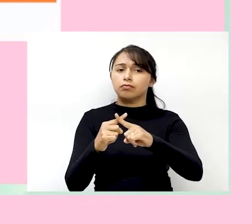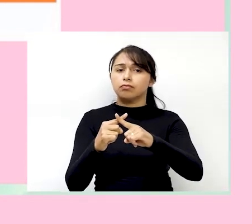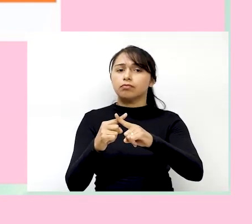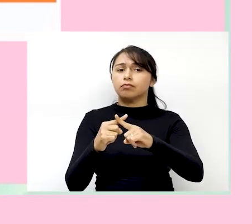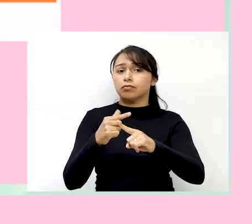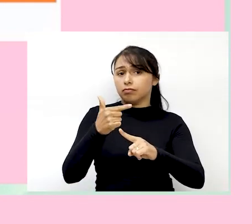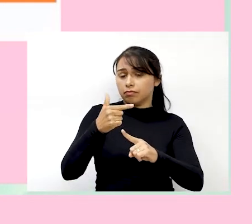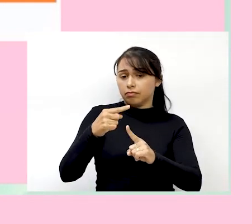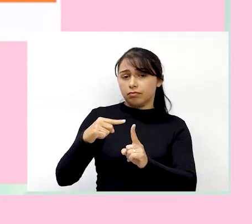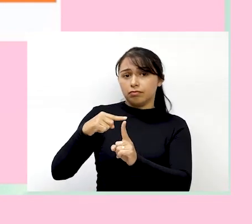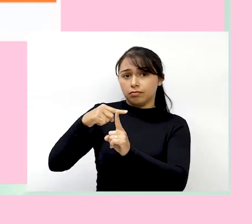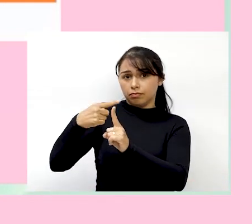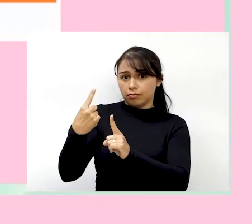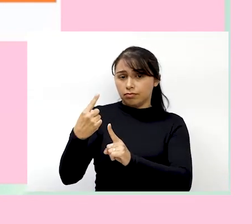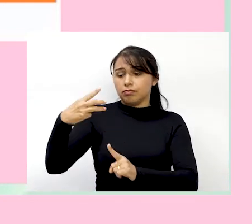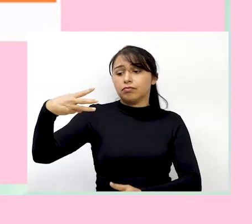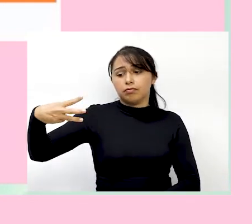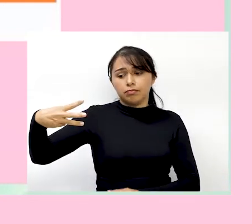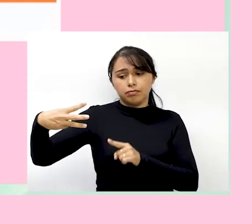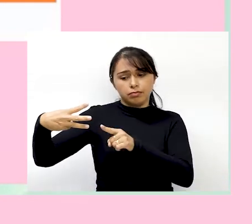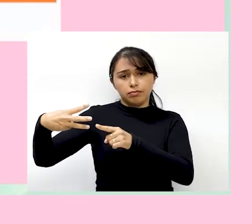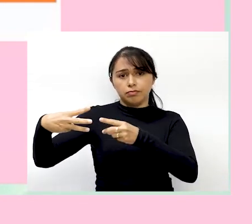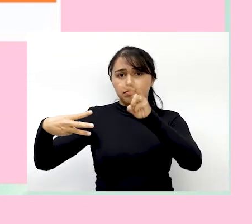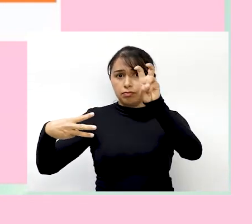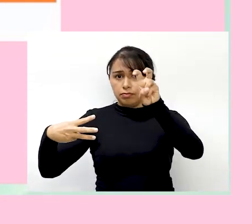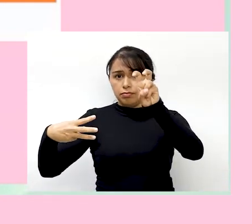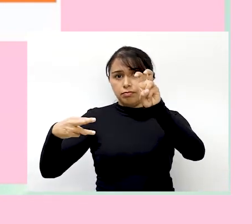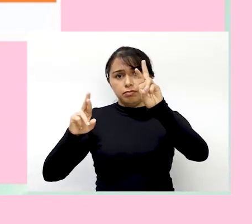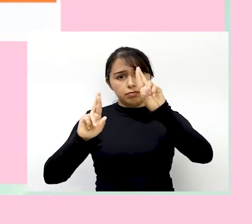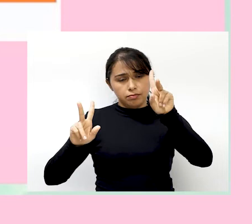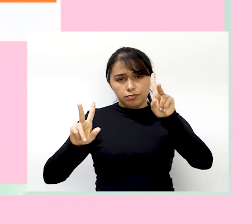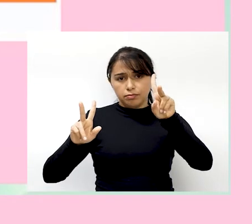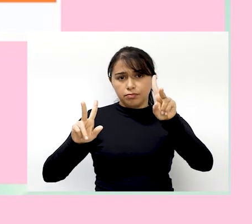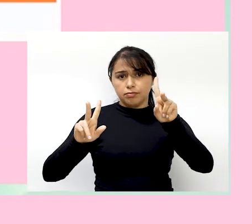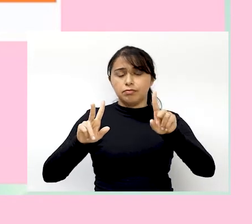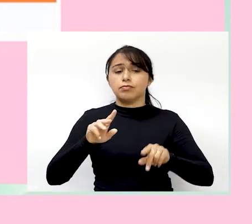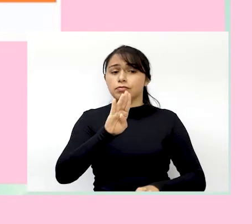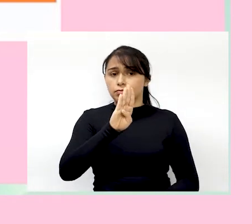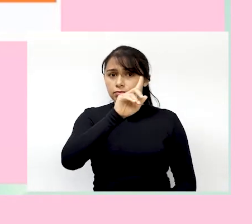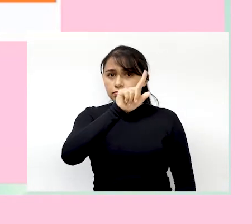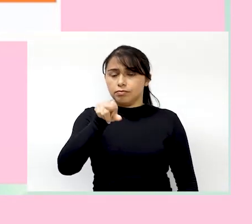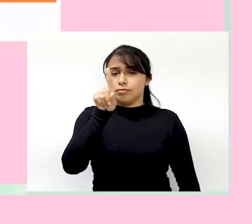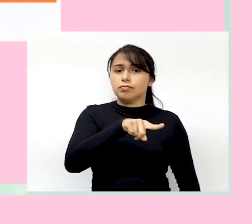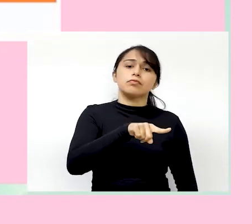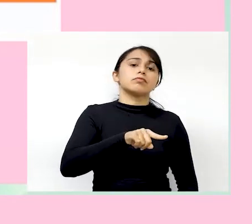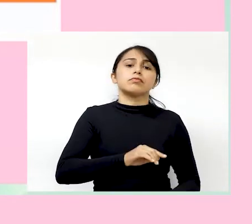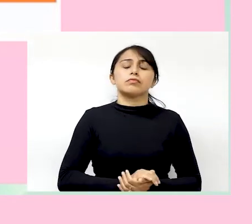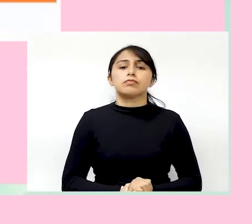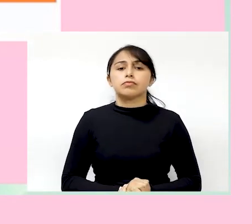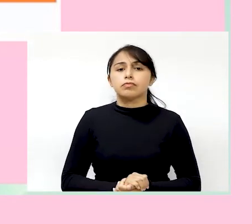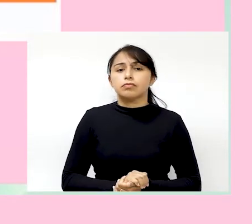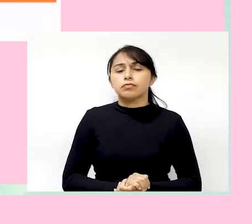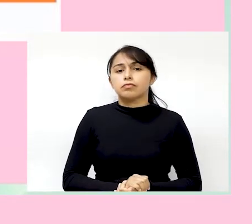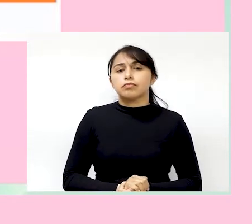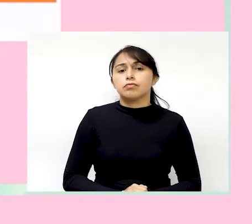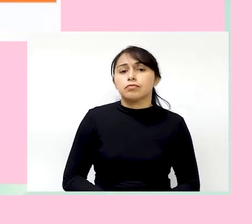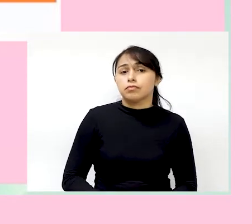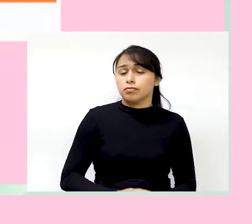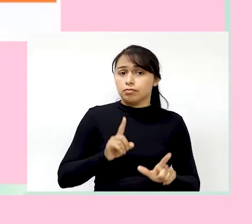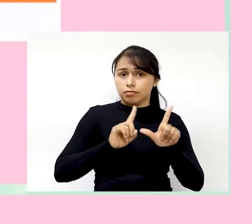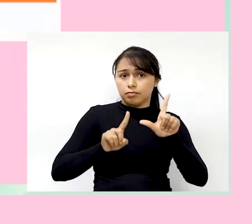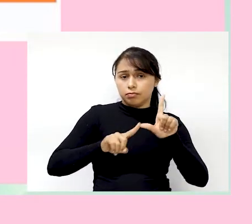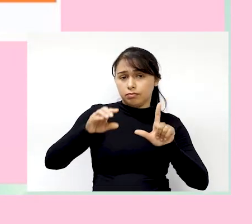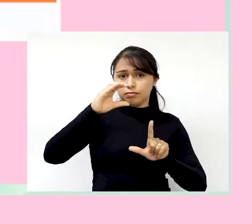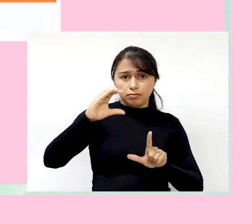1 igual a 3, né? Então, teria que dar 5. Vou tirar a letra B também.